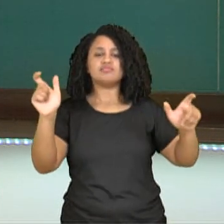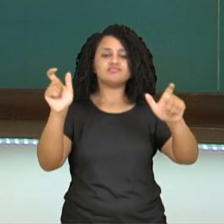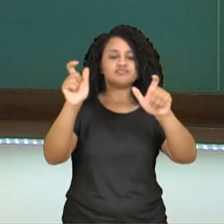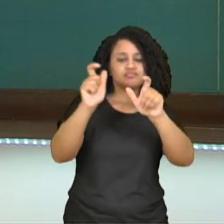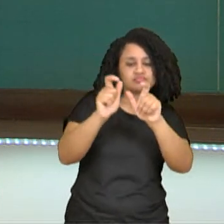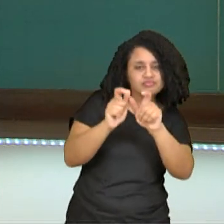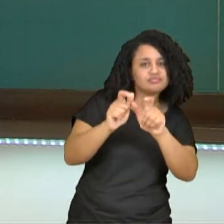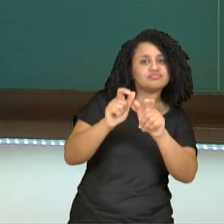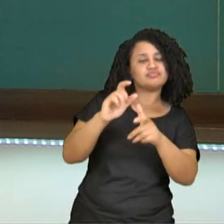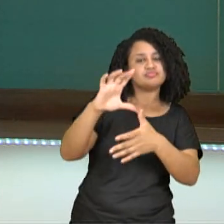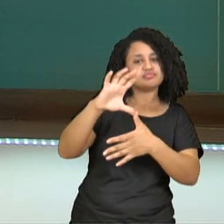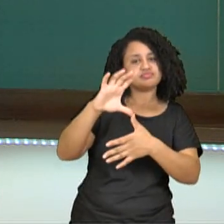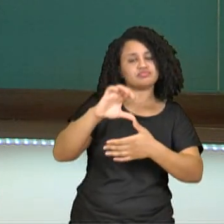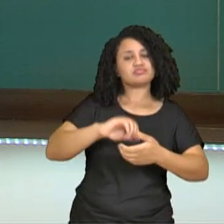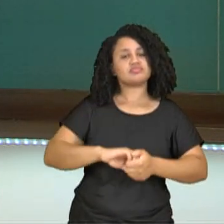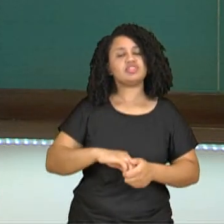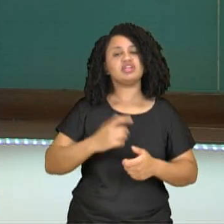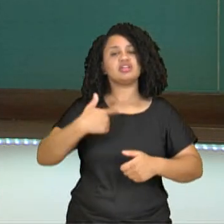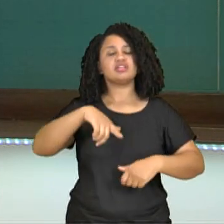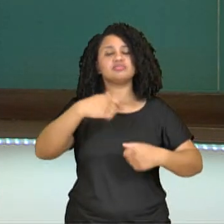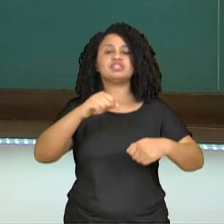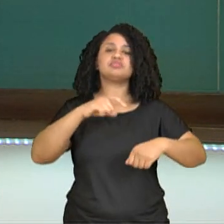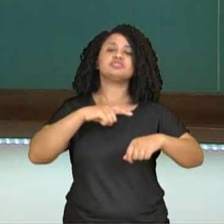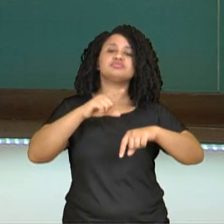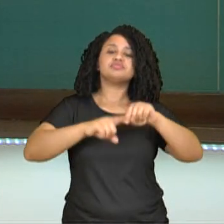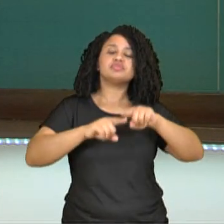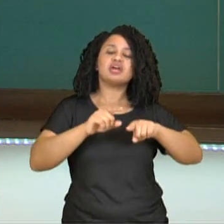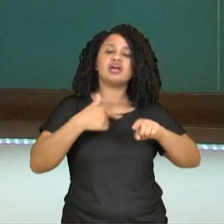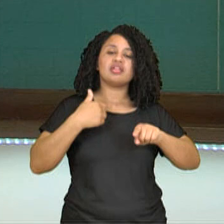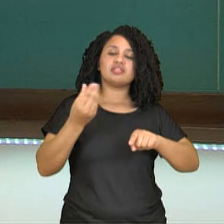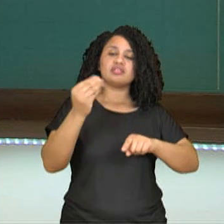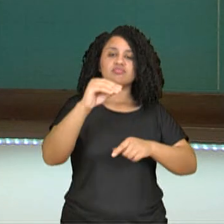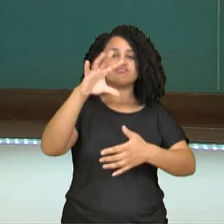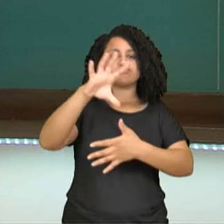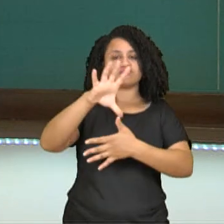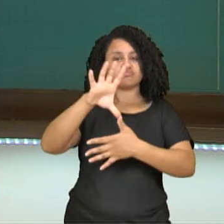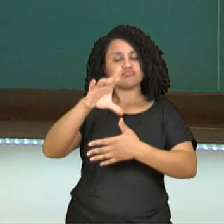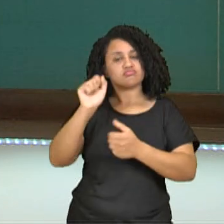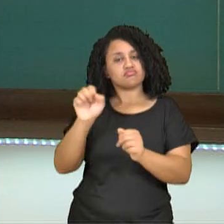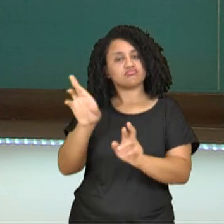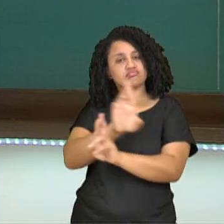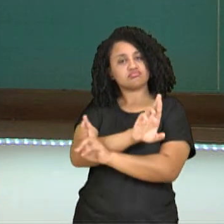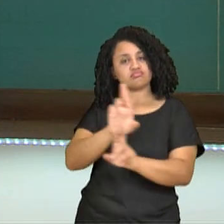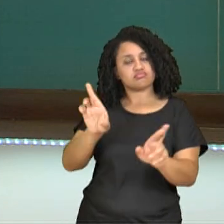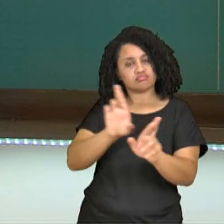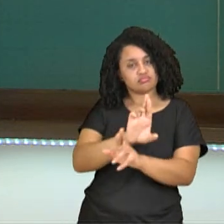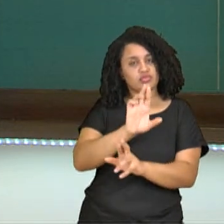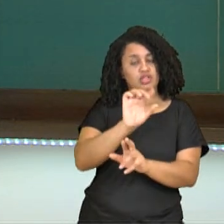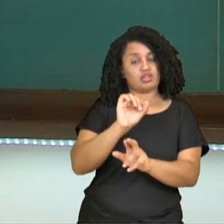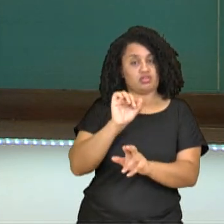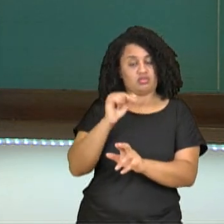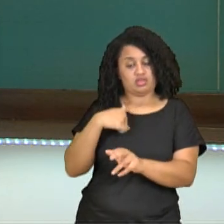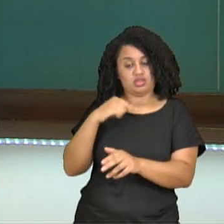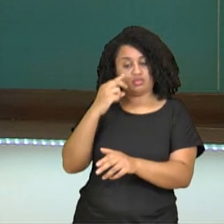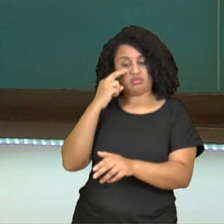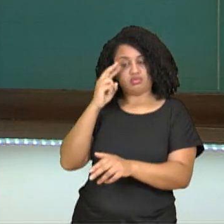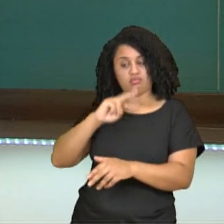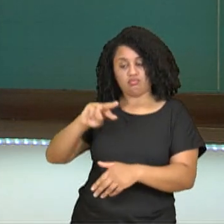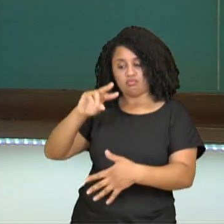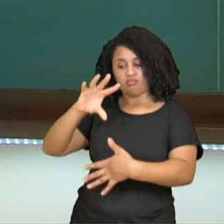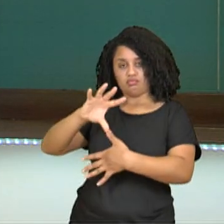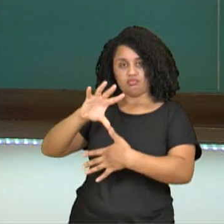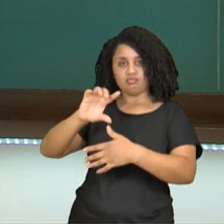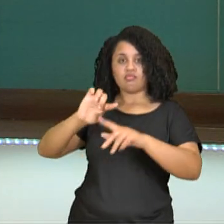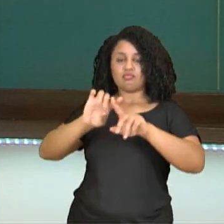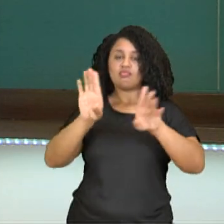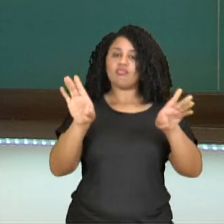alguma ferramenta no mapa que seja capaz de relacionar aquilo que nós estamos vendo no mapa com o quanto aquilo corresponde